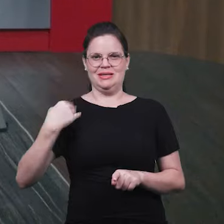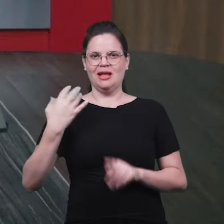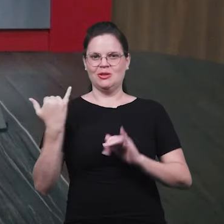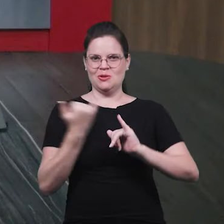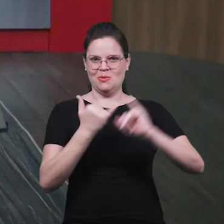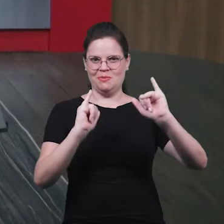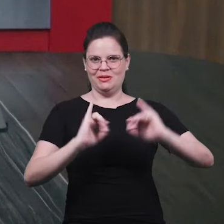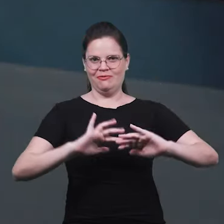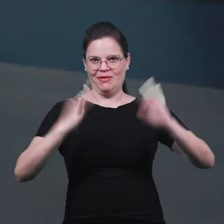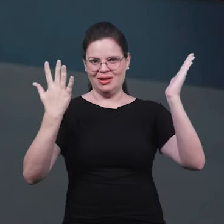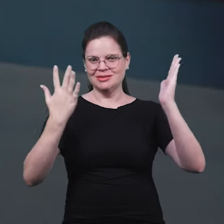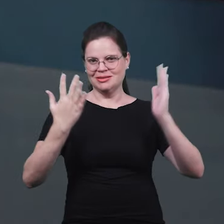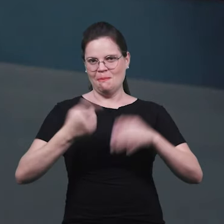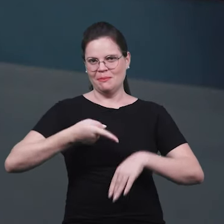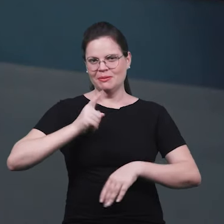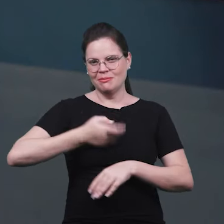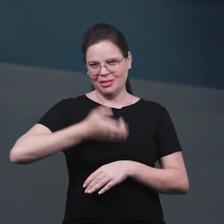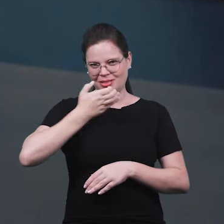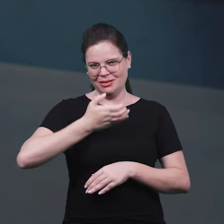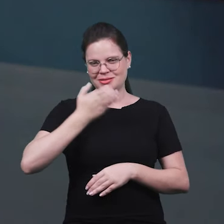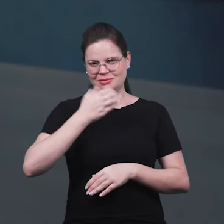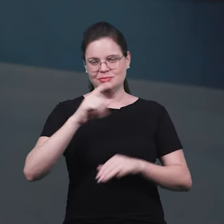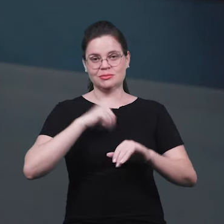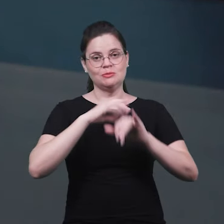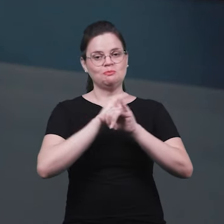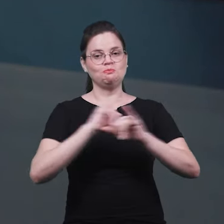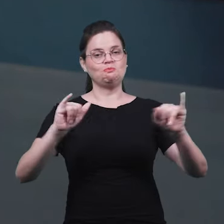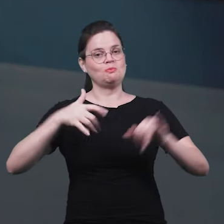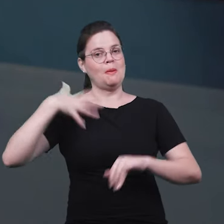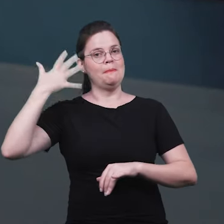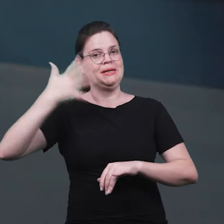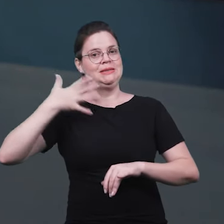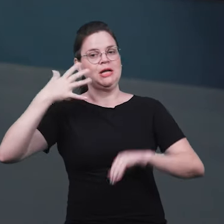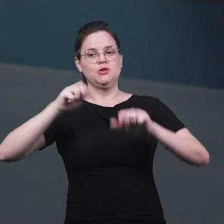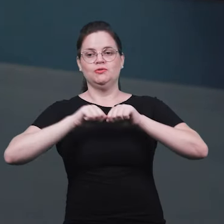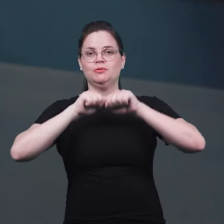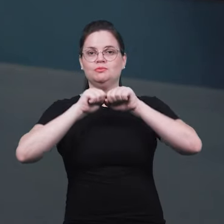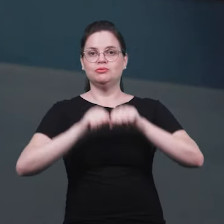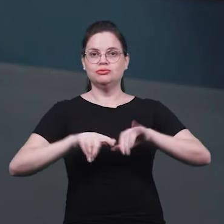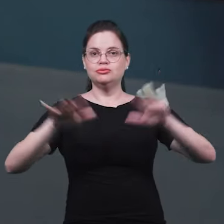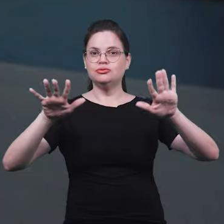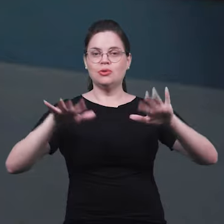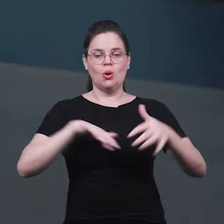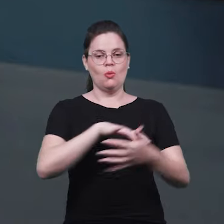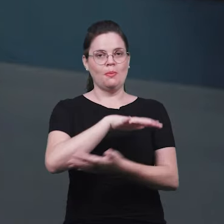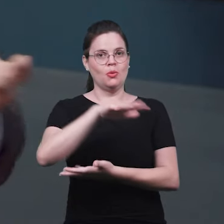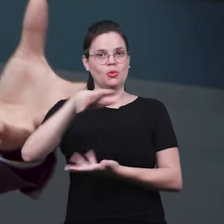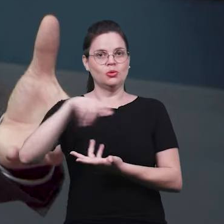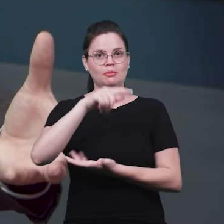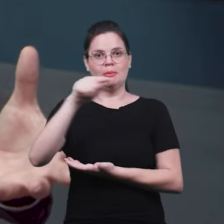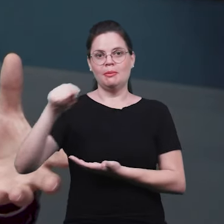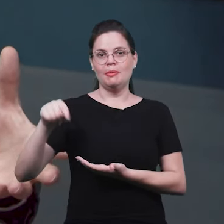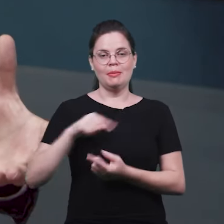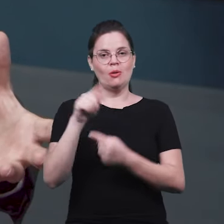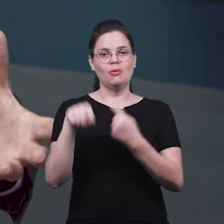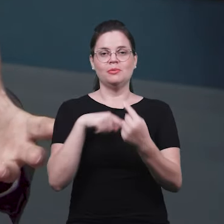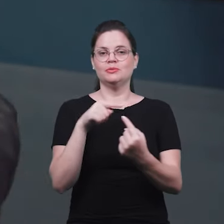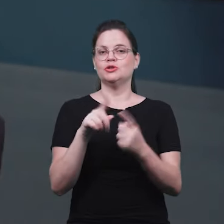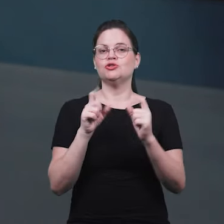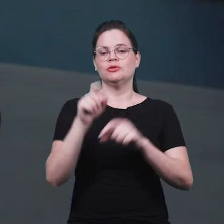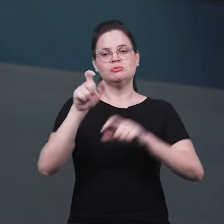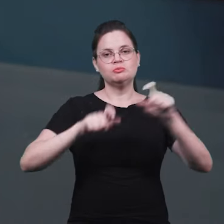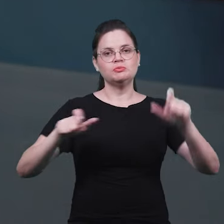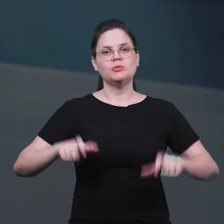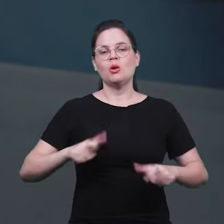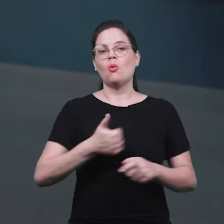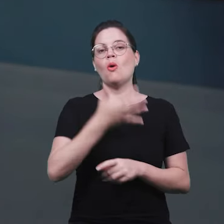no dia 1º de dezembro, onde a palavra ela foi levada dentro de uma expectativa de 1